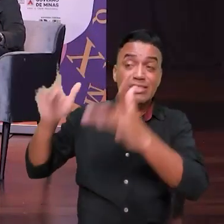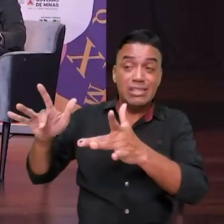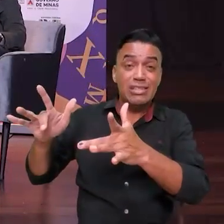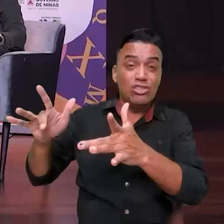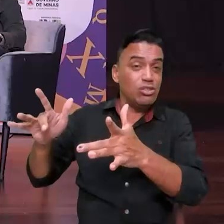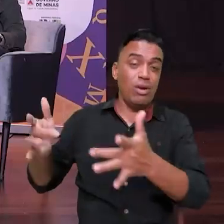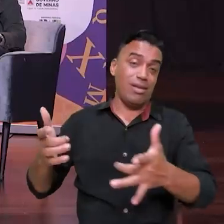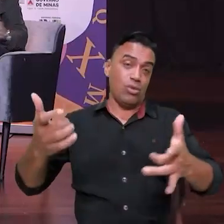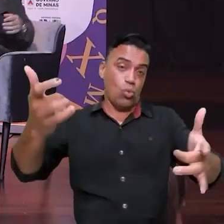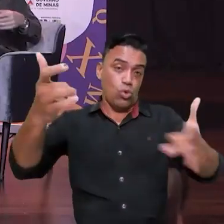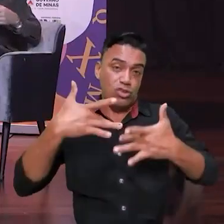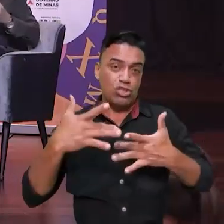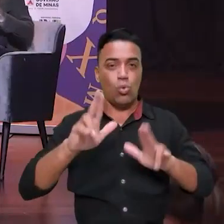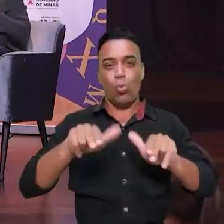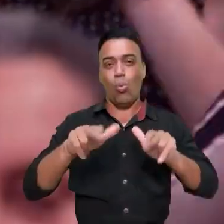desistem da gente, né?